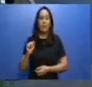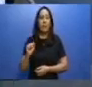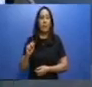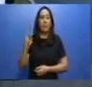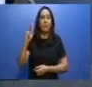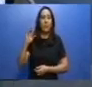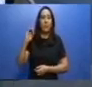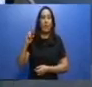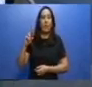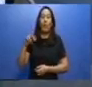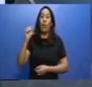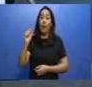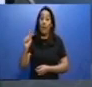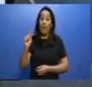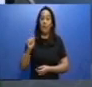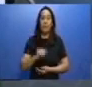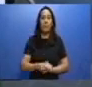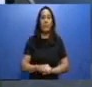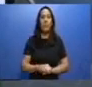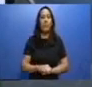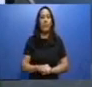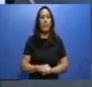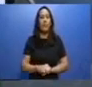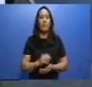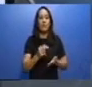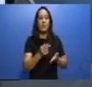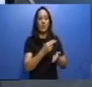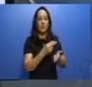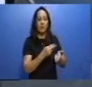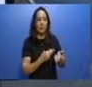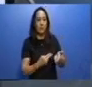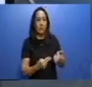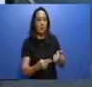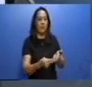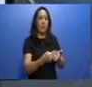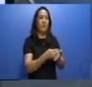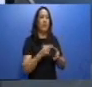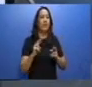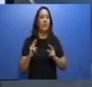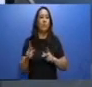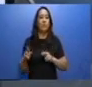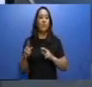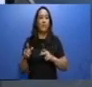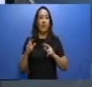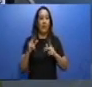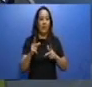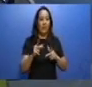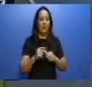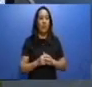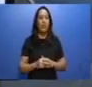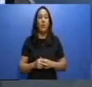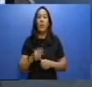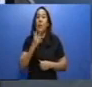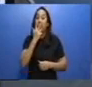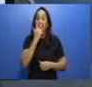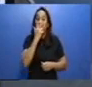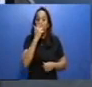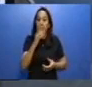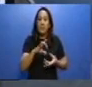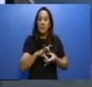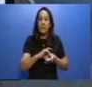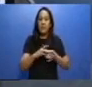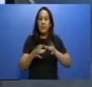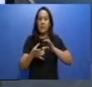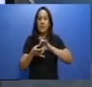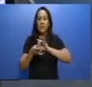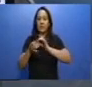Esse tipo de desenho aqui, ó, o Iparajachá, ele é inspirado em correntes. Por isso, tá vendo?